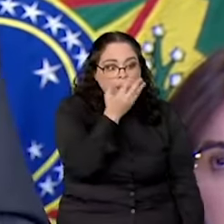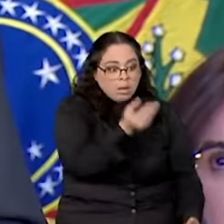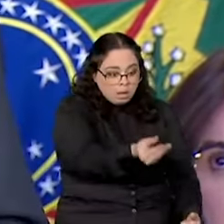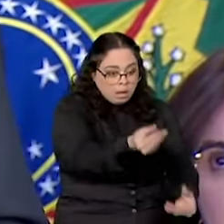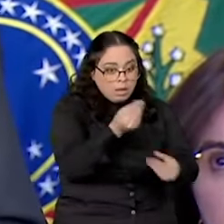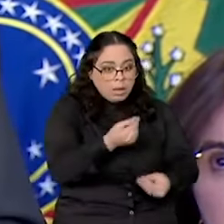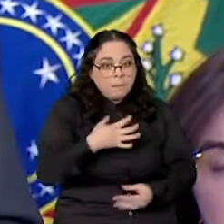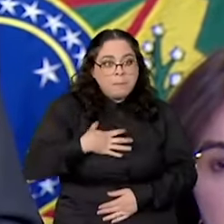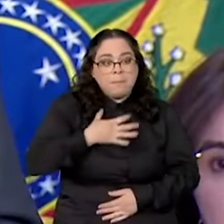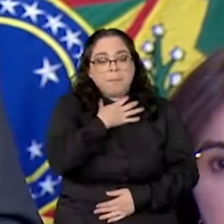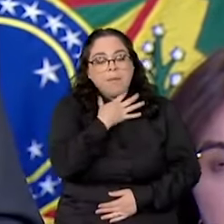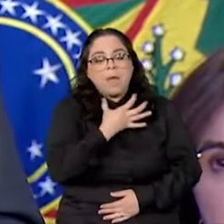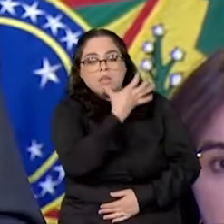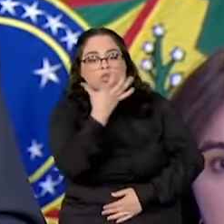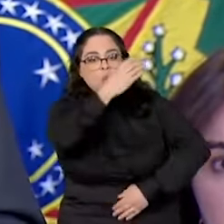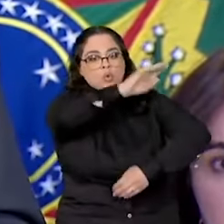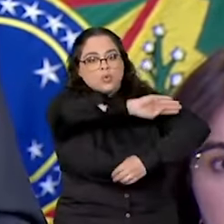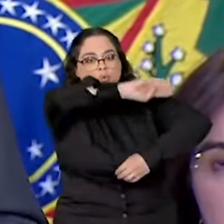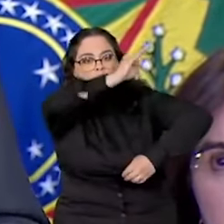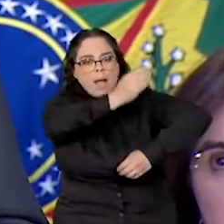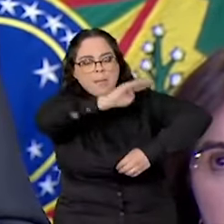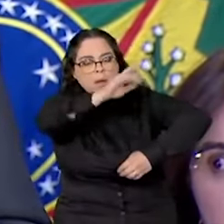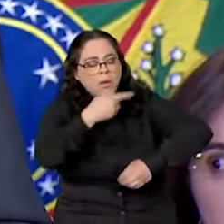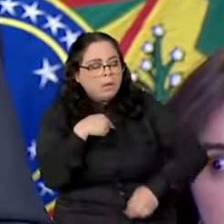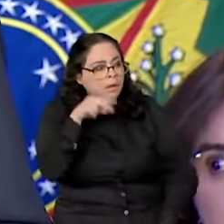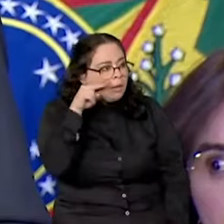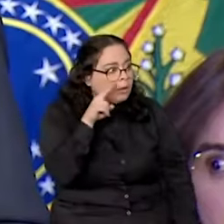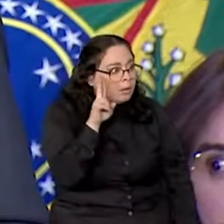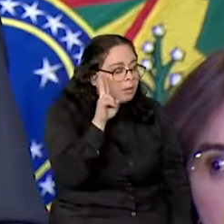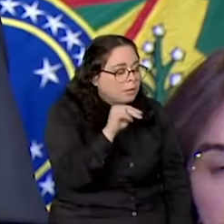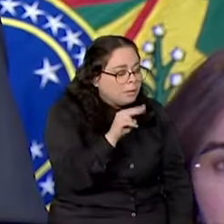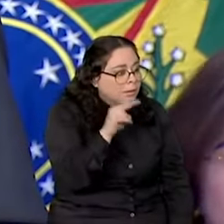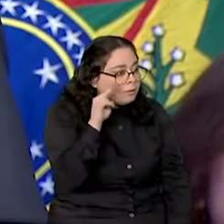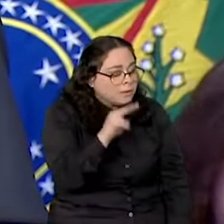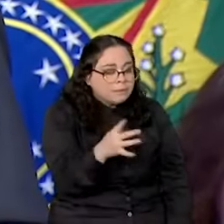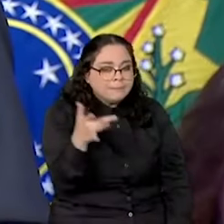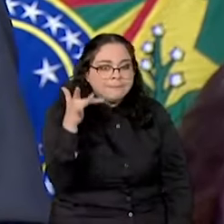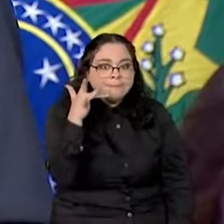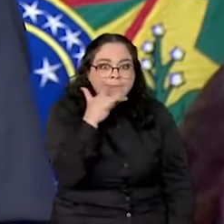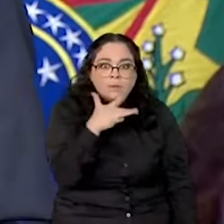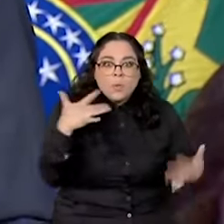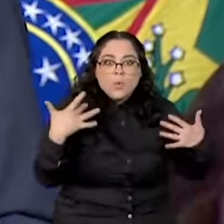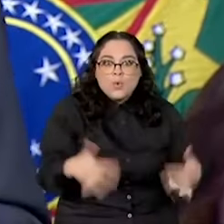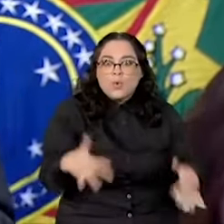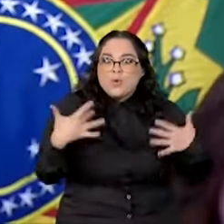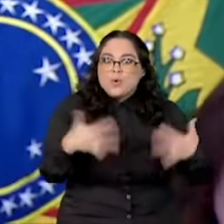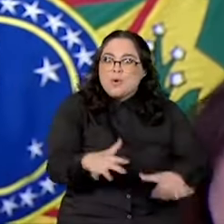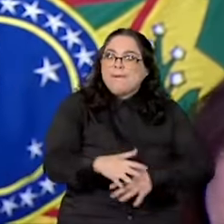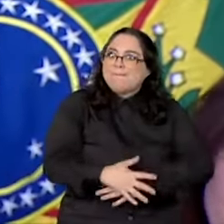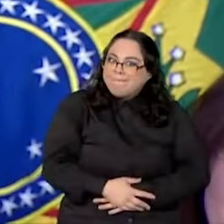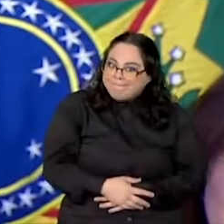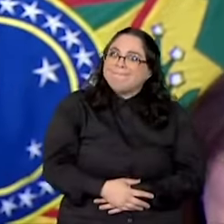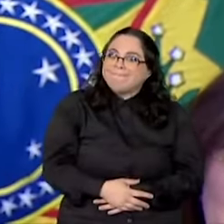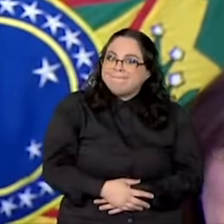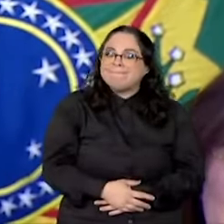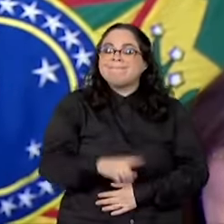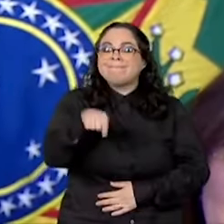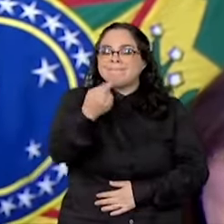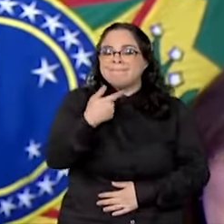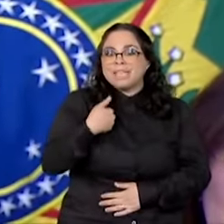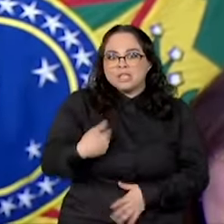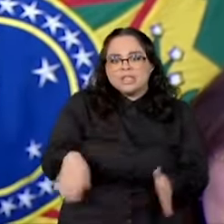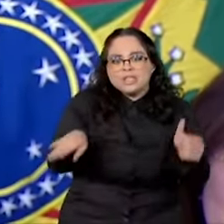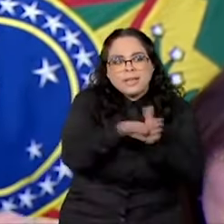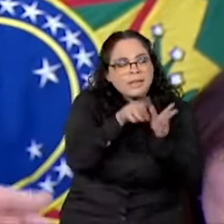pedaço do pescoço. E eu nunca vi pescoço tão bom. Sabe? Então, quando a gente